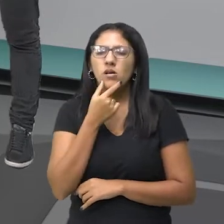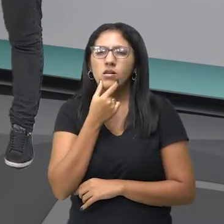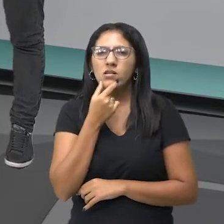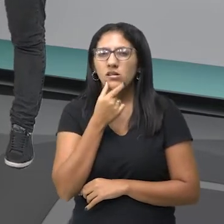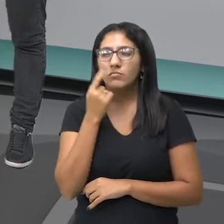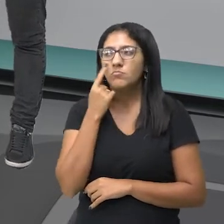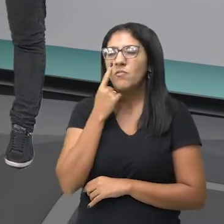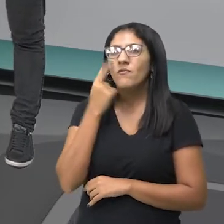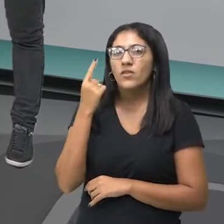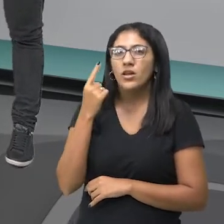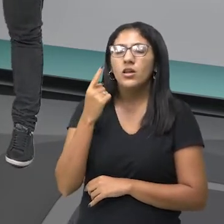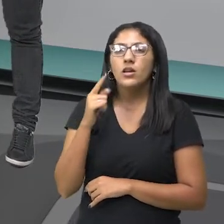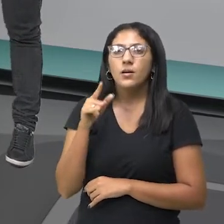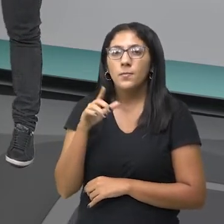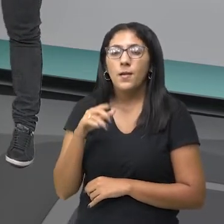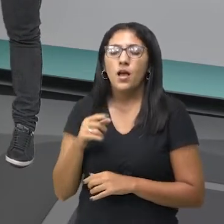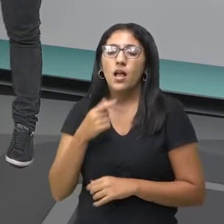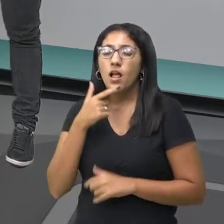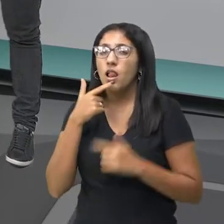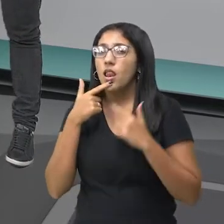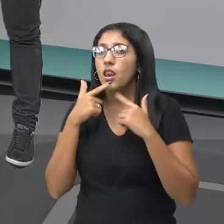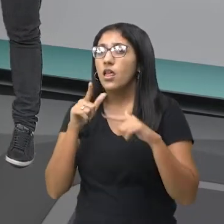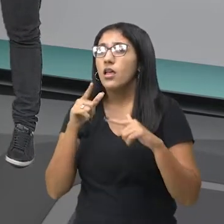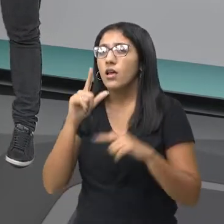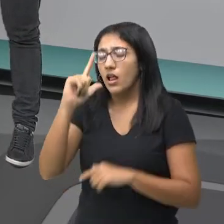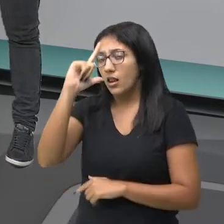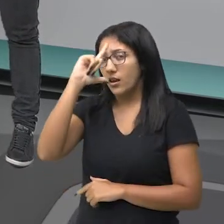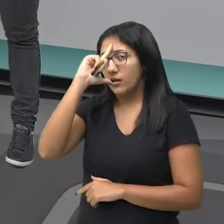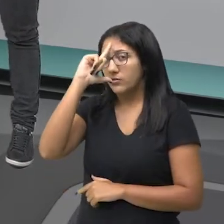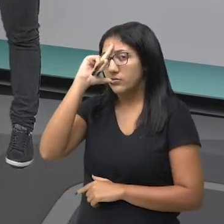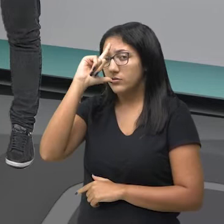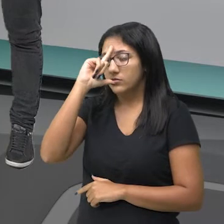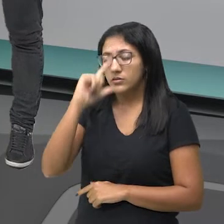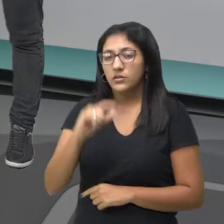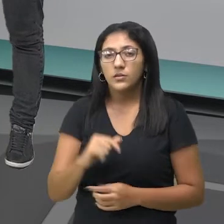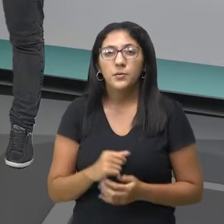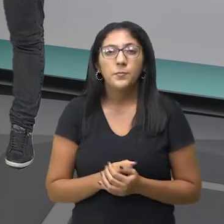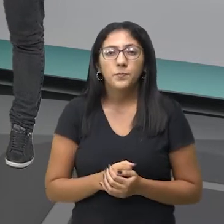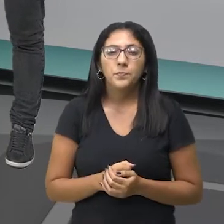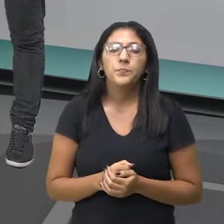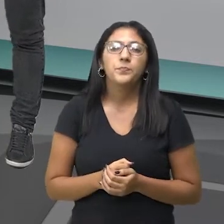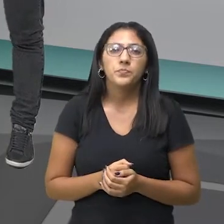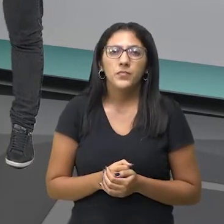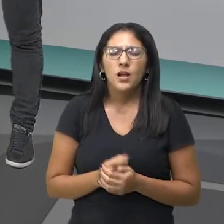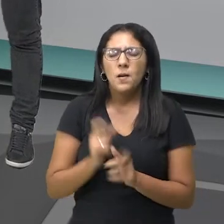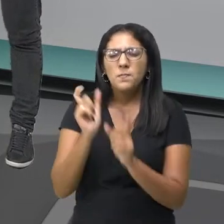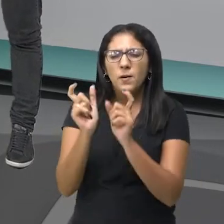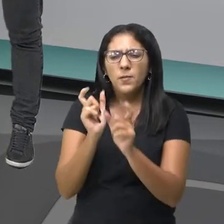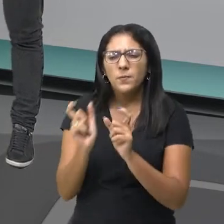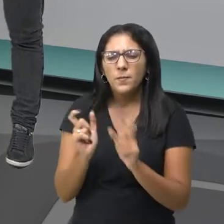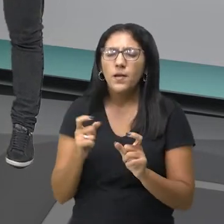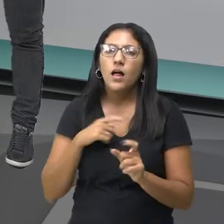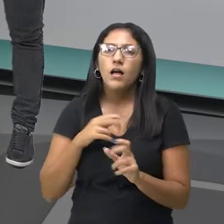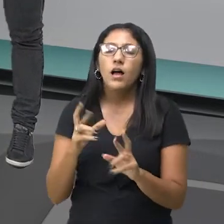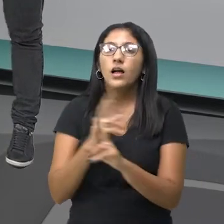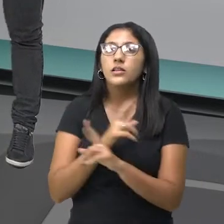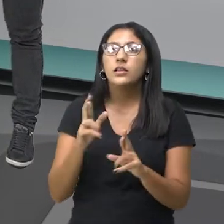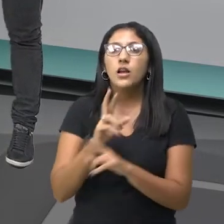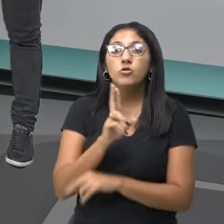que essas palavras aqui vêm do latim, certo? Para indicar para a gente até essas palavras com relação à